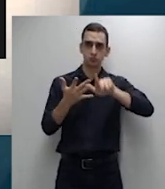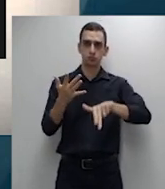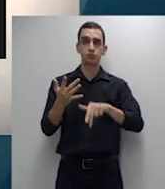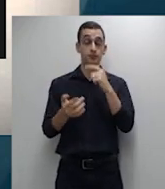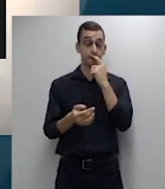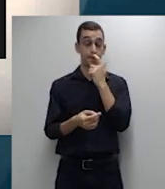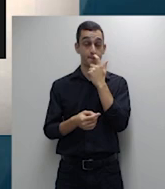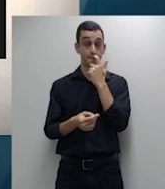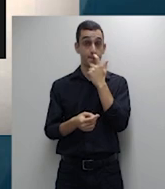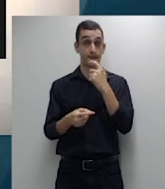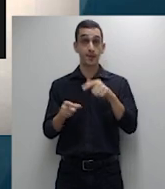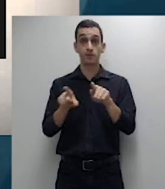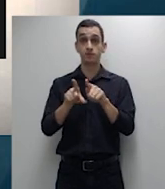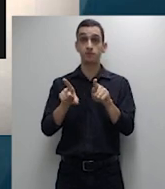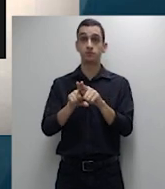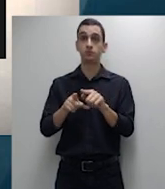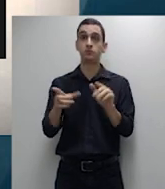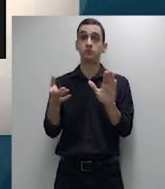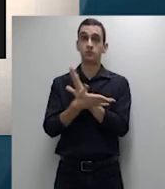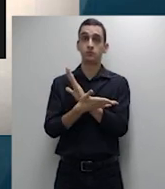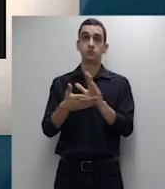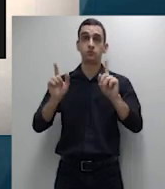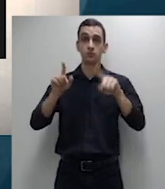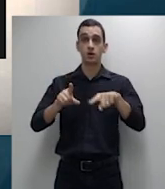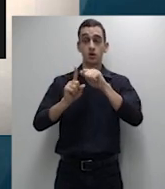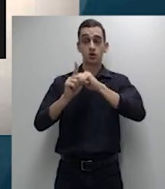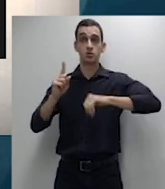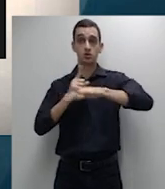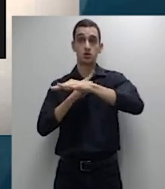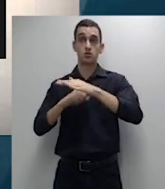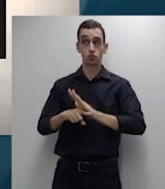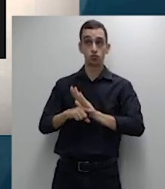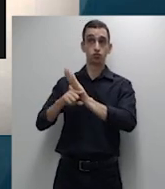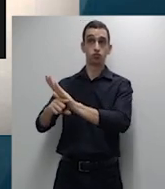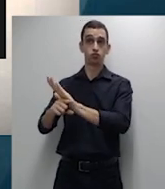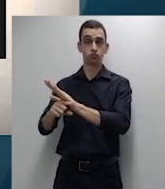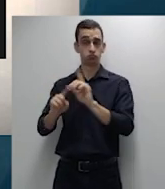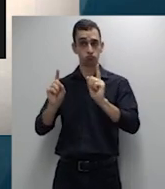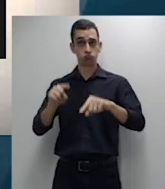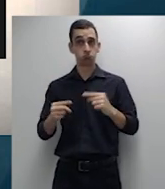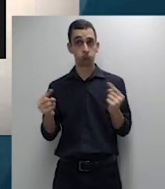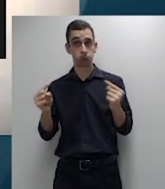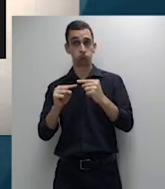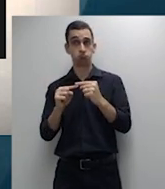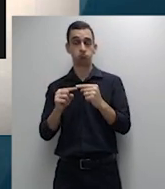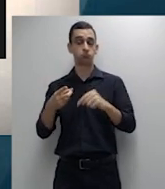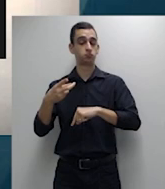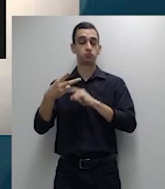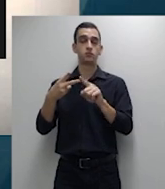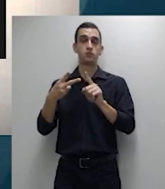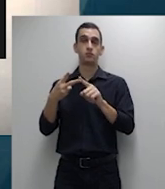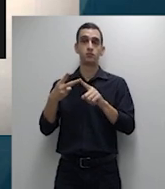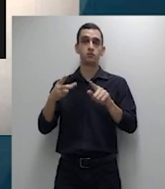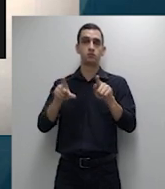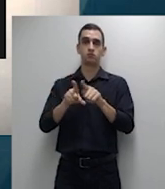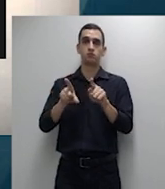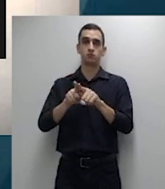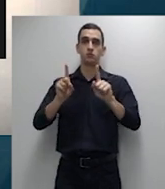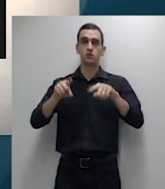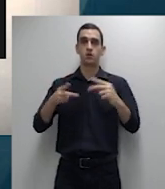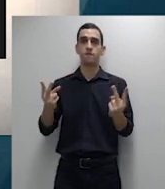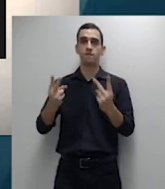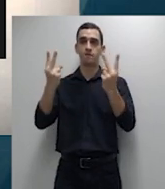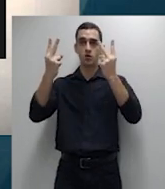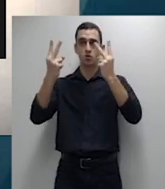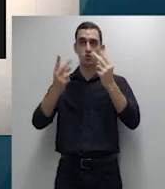ficado reverte-se em favor da sociedade razão pela qual não cabe a fixação de preço público e dois a natureza do valor cobrado